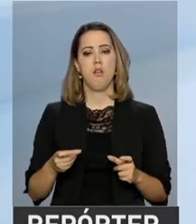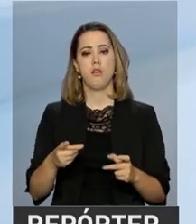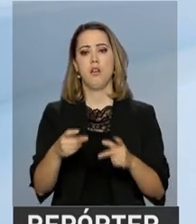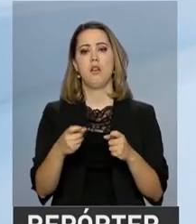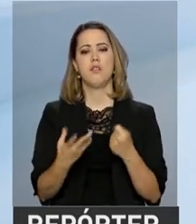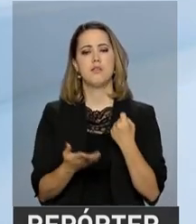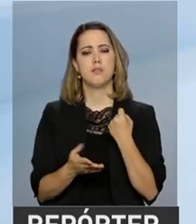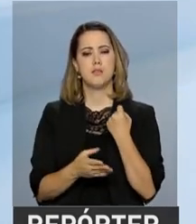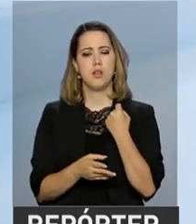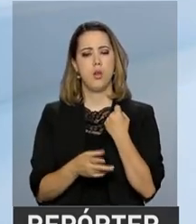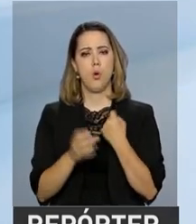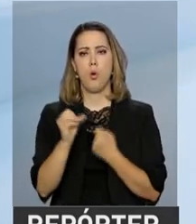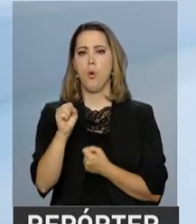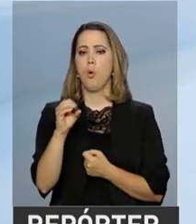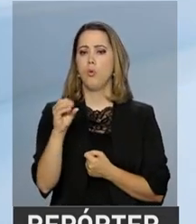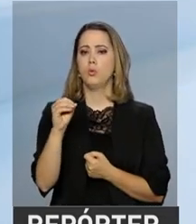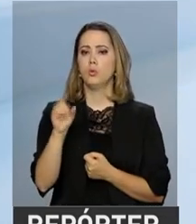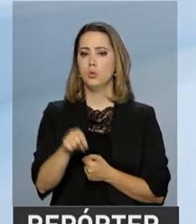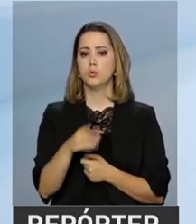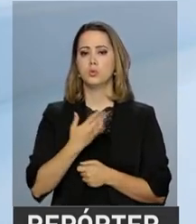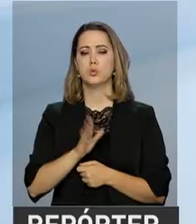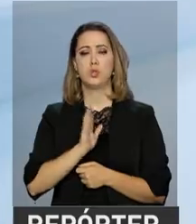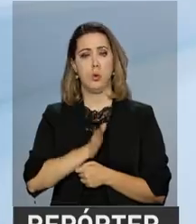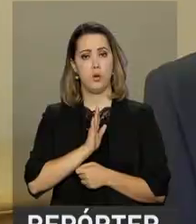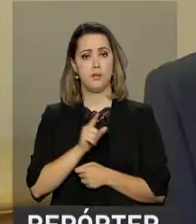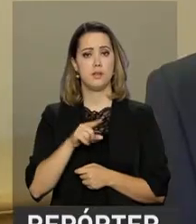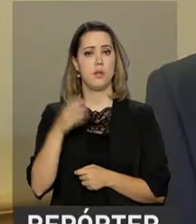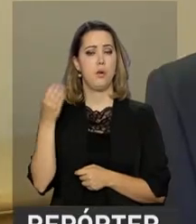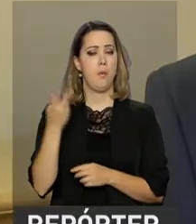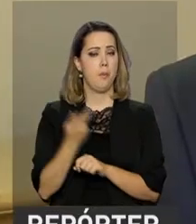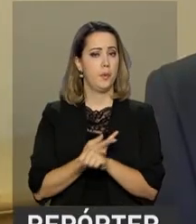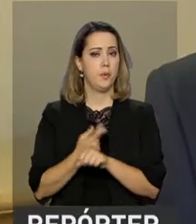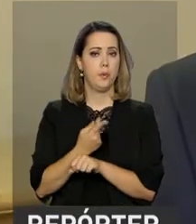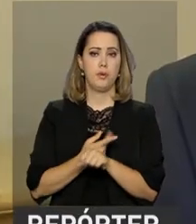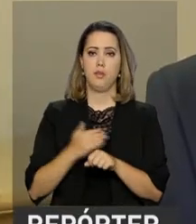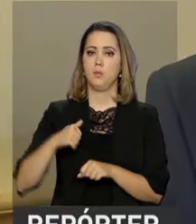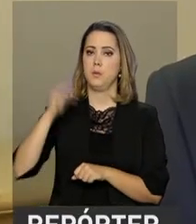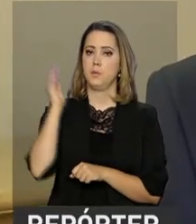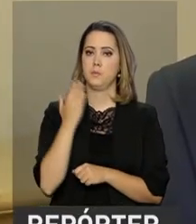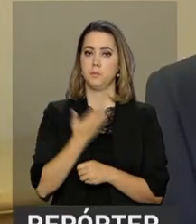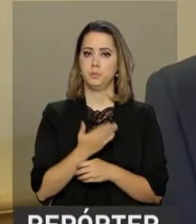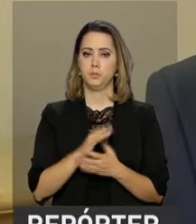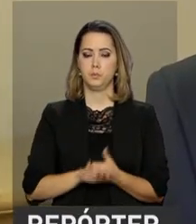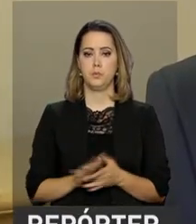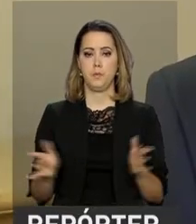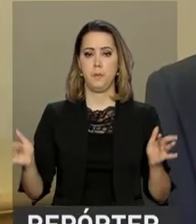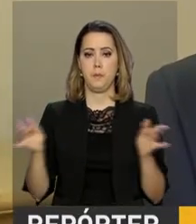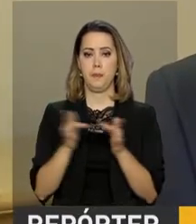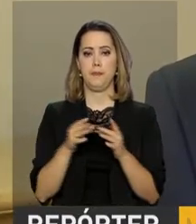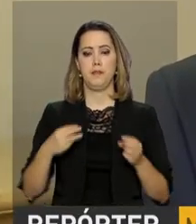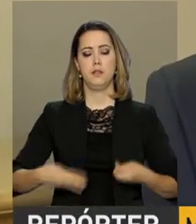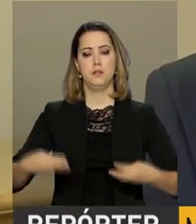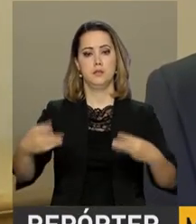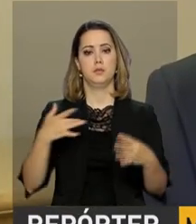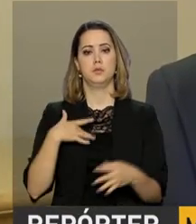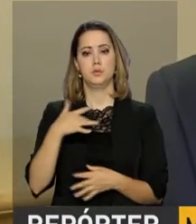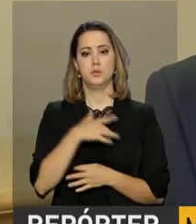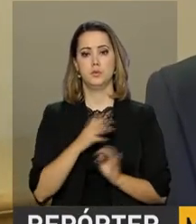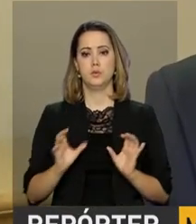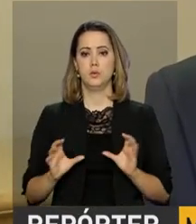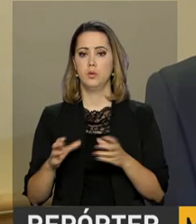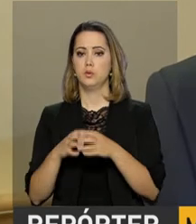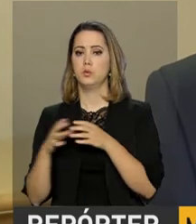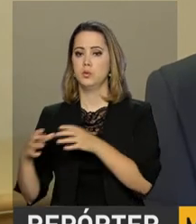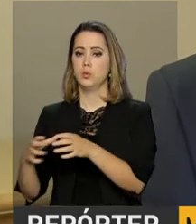radiologia são os mais procurados nos seis hospitais por meio de um convênio entre o ministério da saúde e algumas instituições